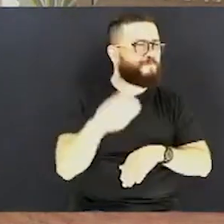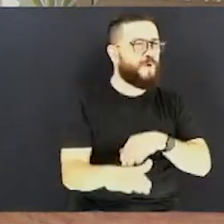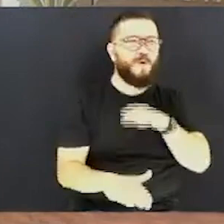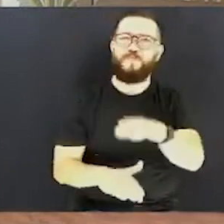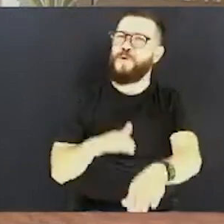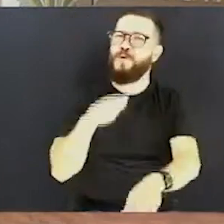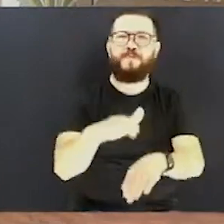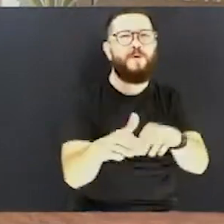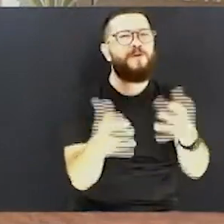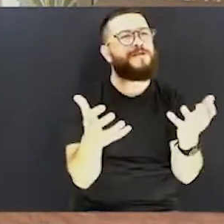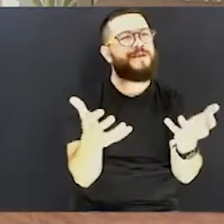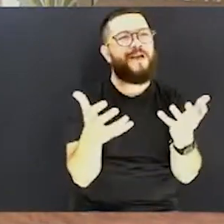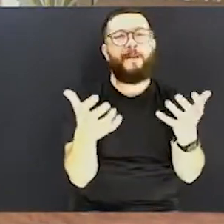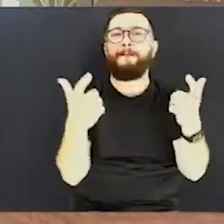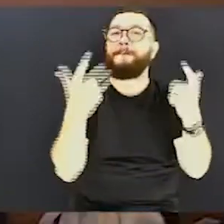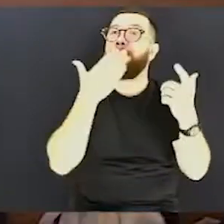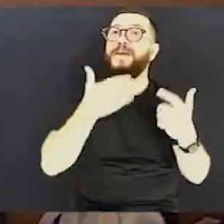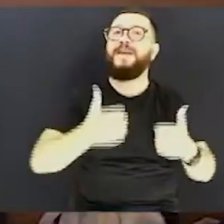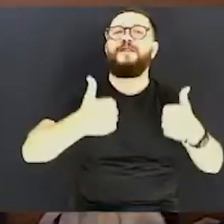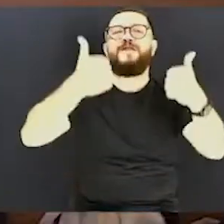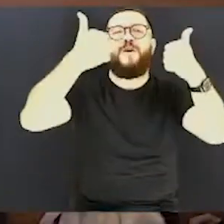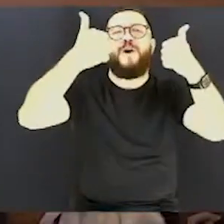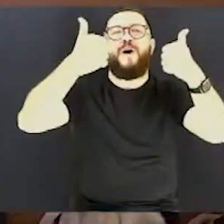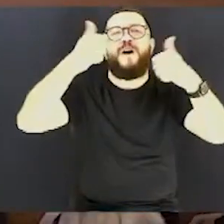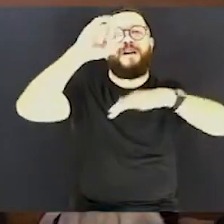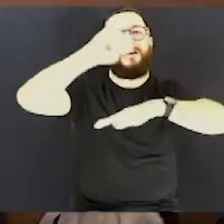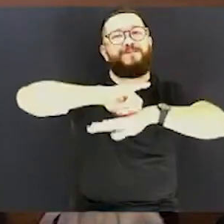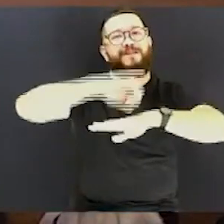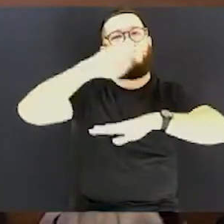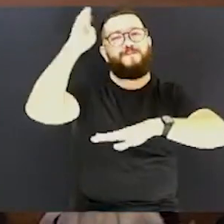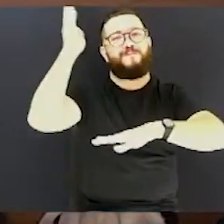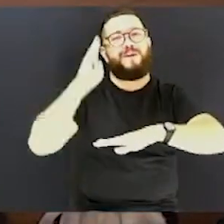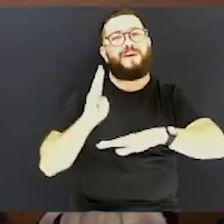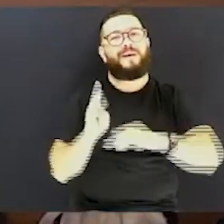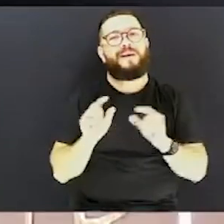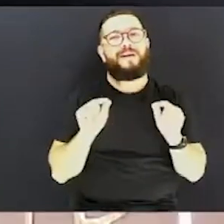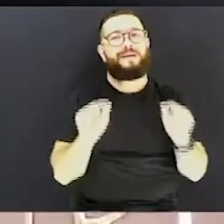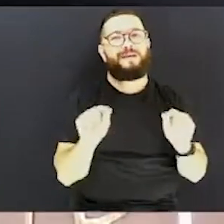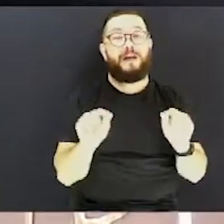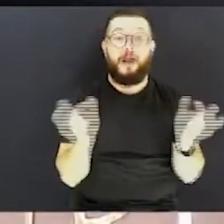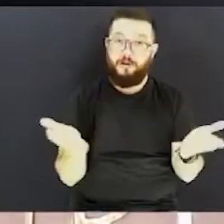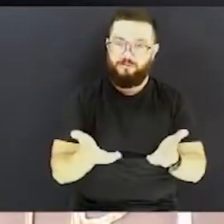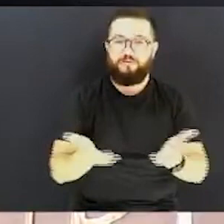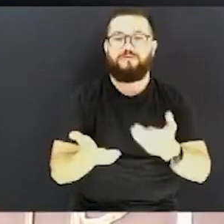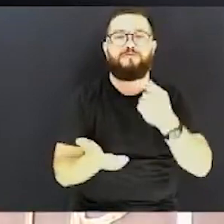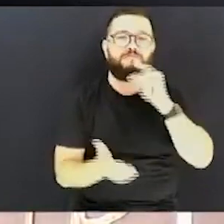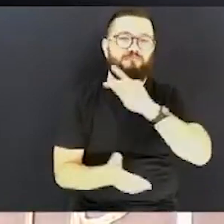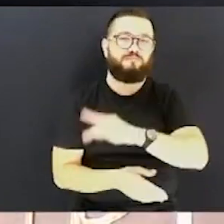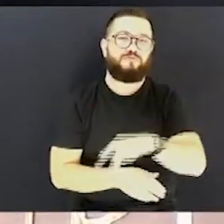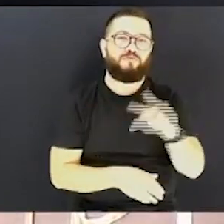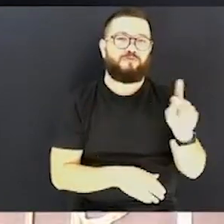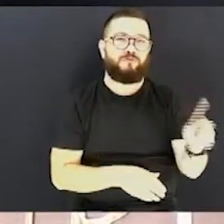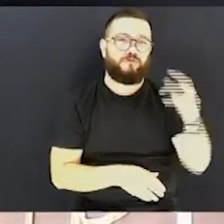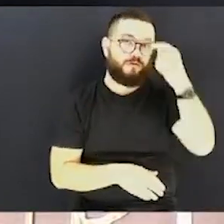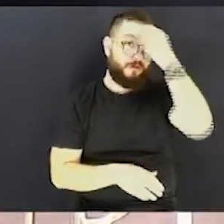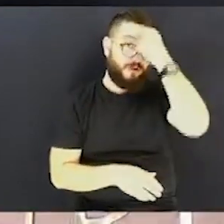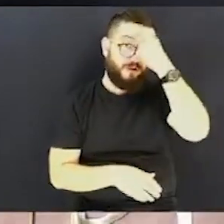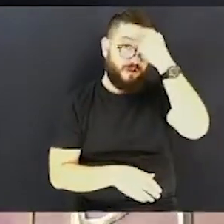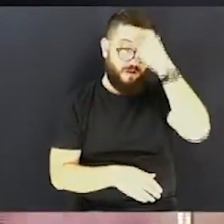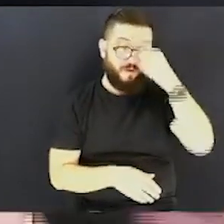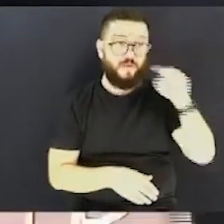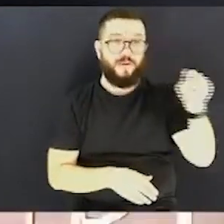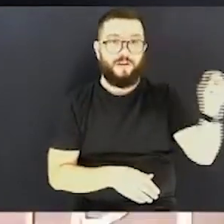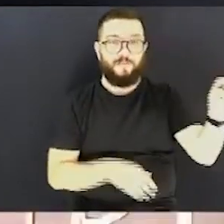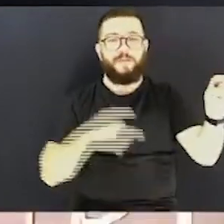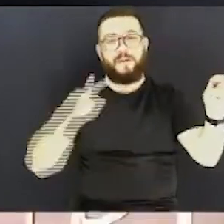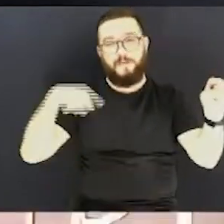Muito obrigado, senhor presidente. Obrigado, vereador Dalton Borba. Agora sim, vereador professor Euler, para encaminhar, na sequência, vereadora professora Josete e depois Ozias